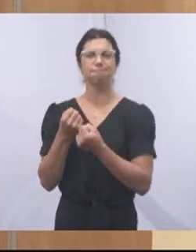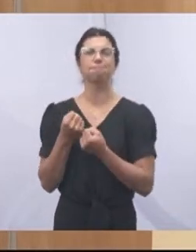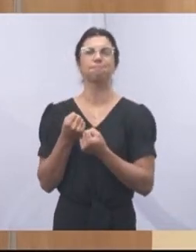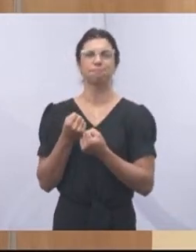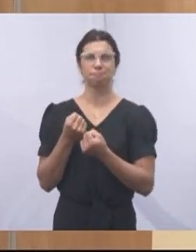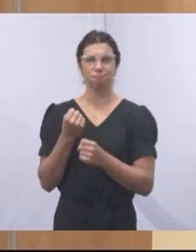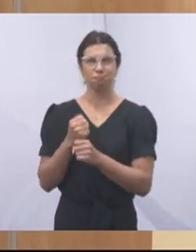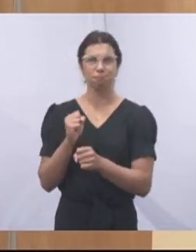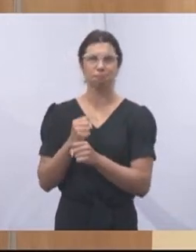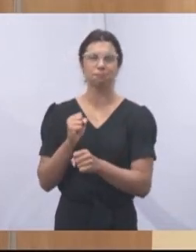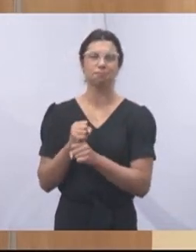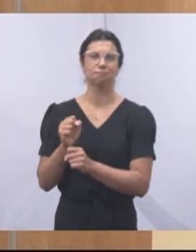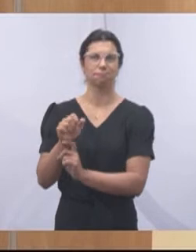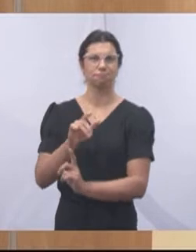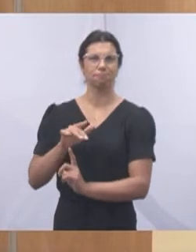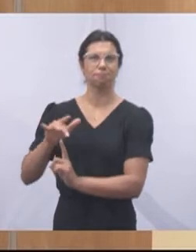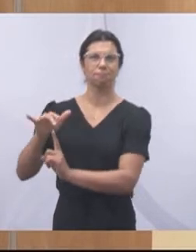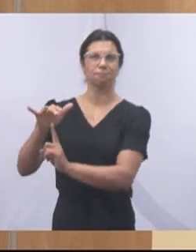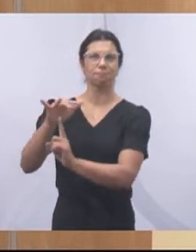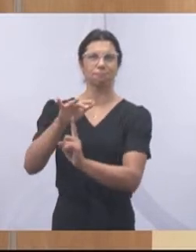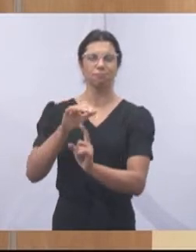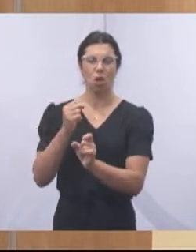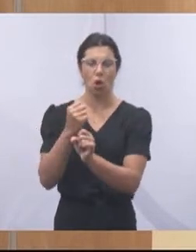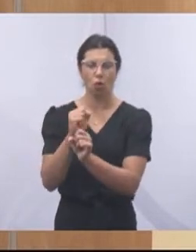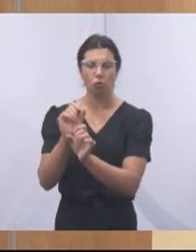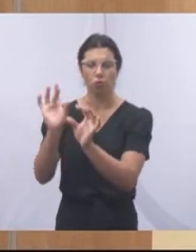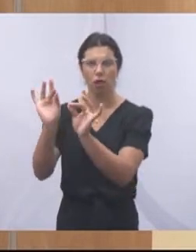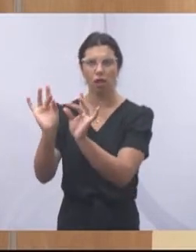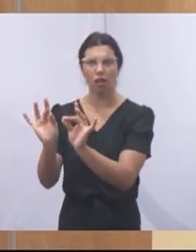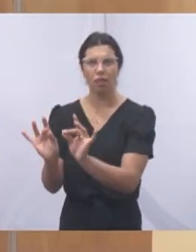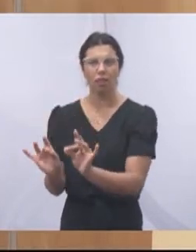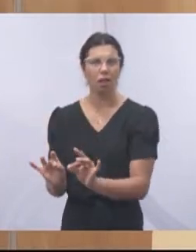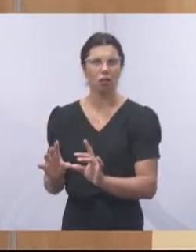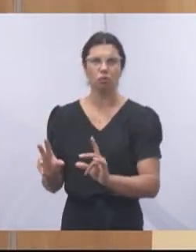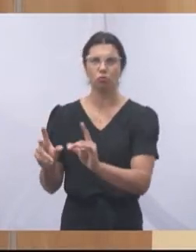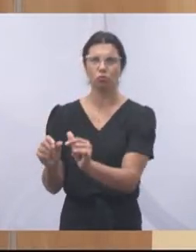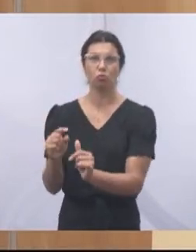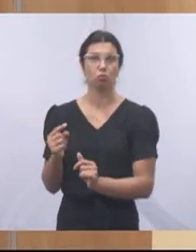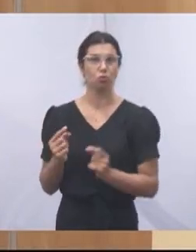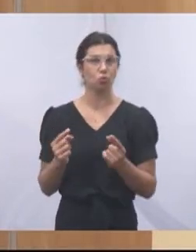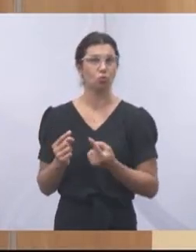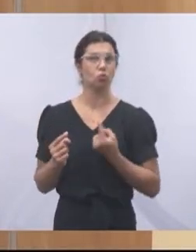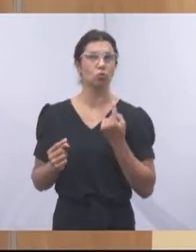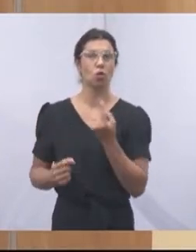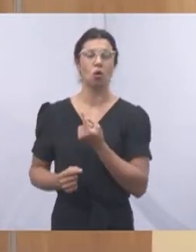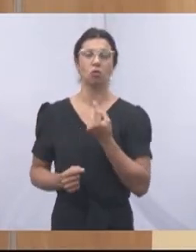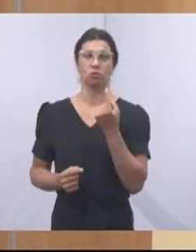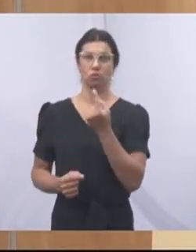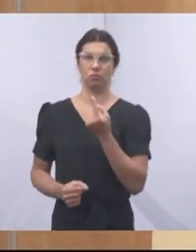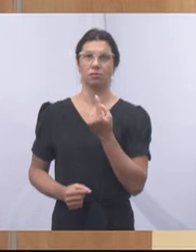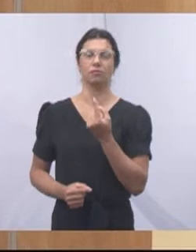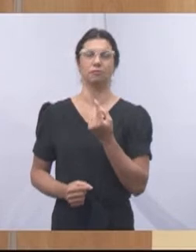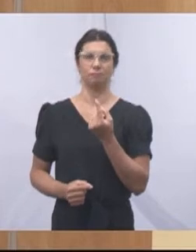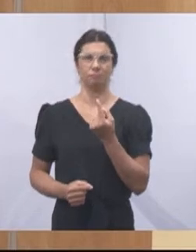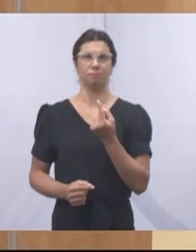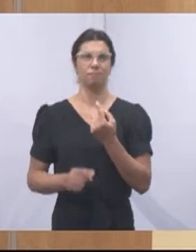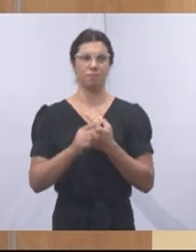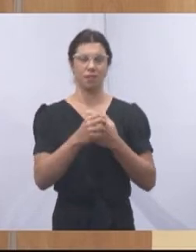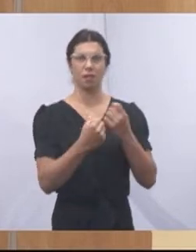O Daniel fez tudo ali praticamente sozinho, sendo subprefeito ali da região de São